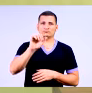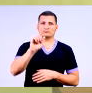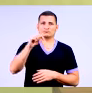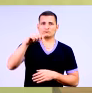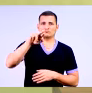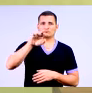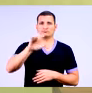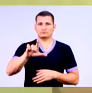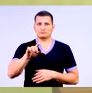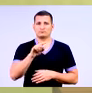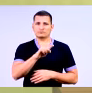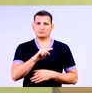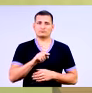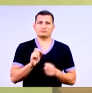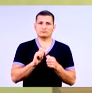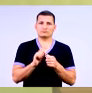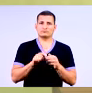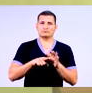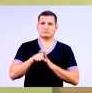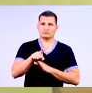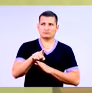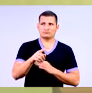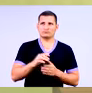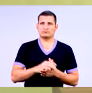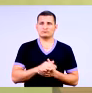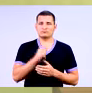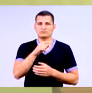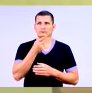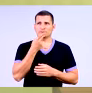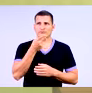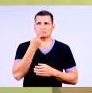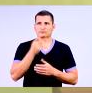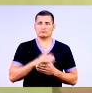trouxe, ela fez a pergunta que